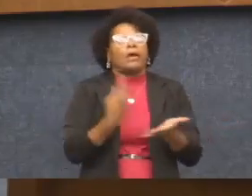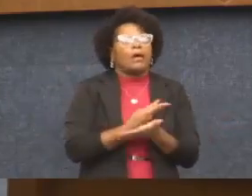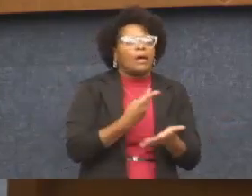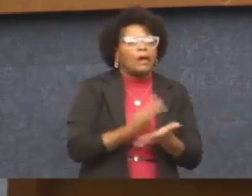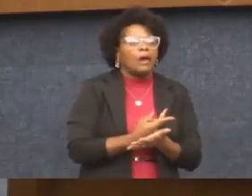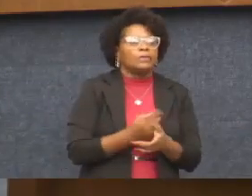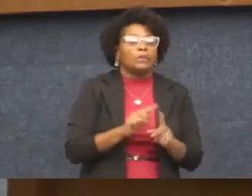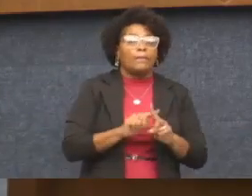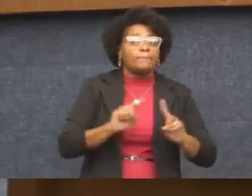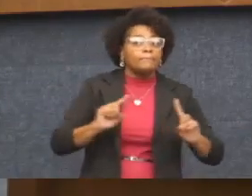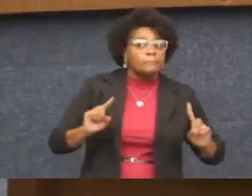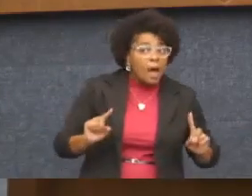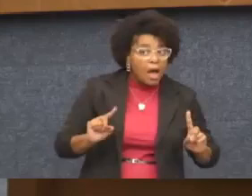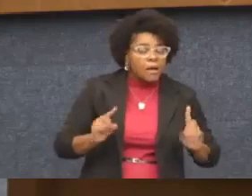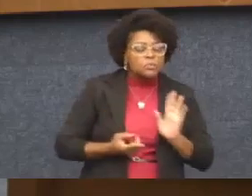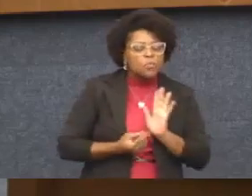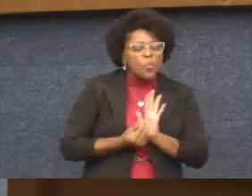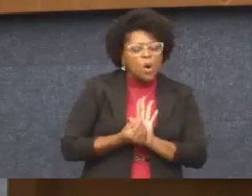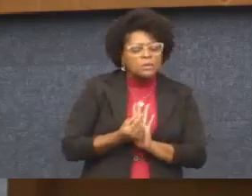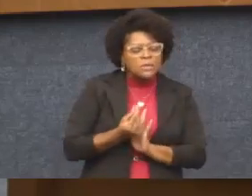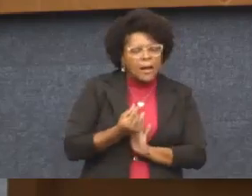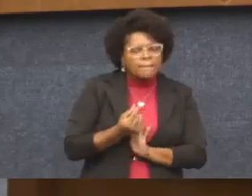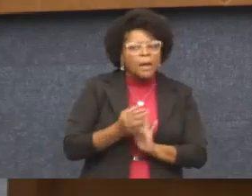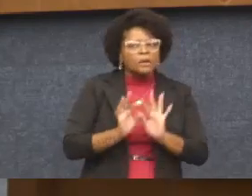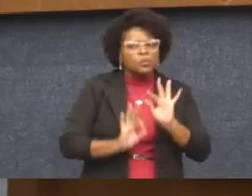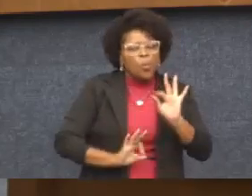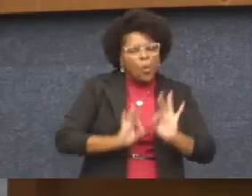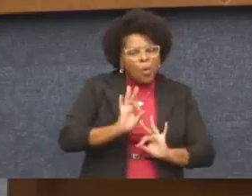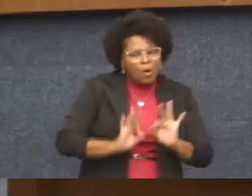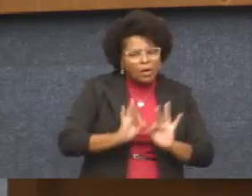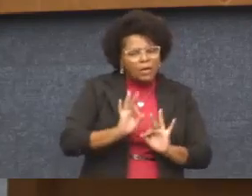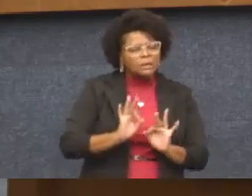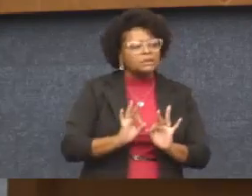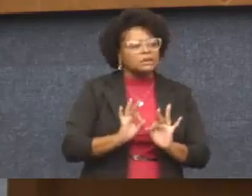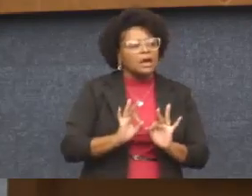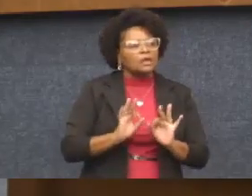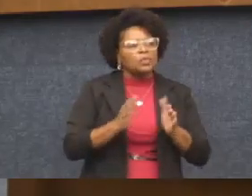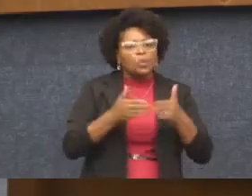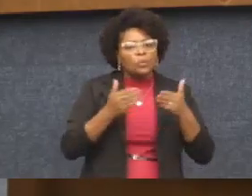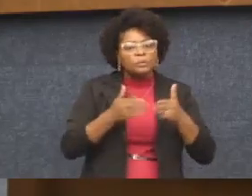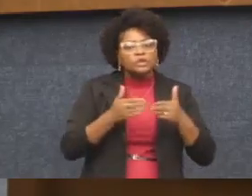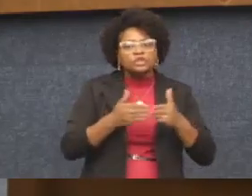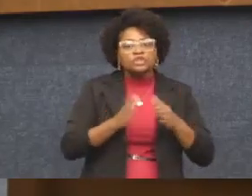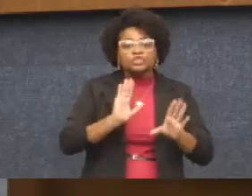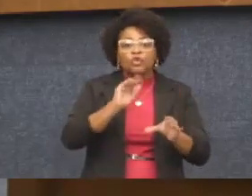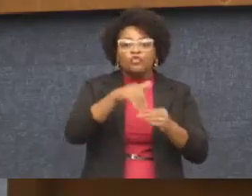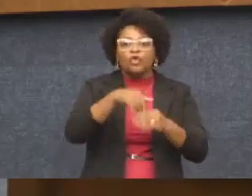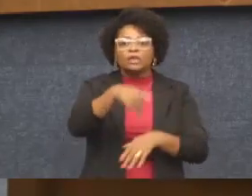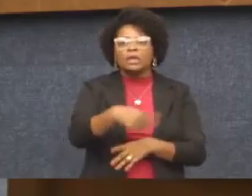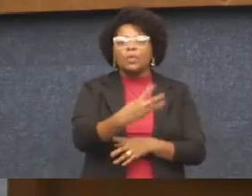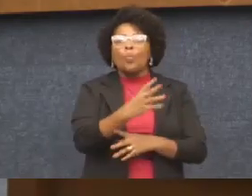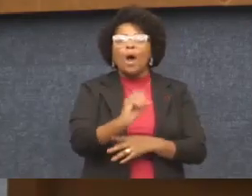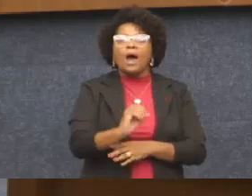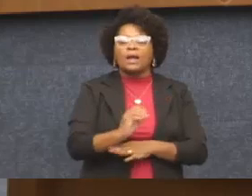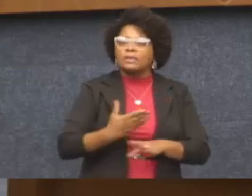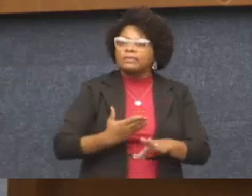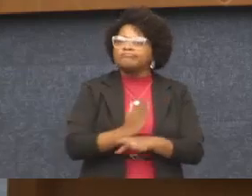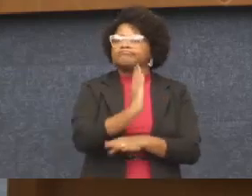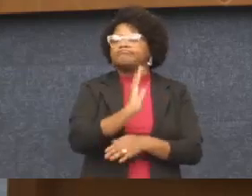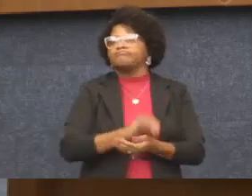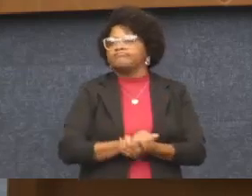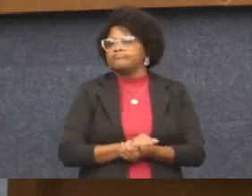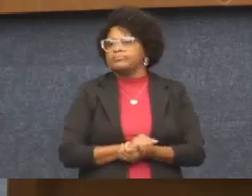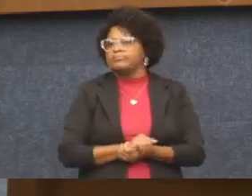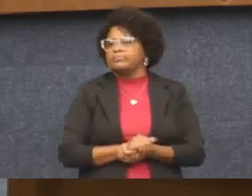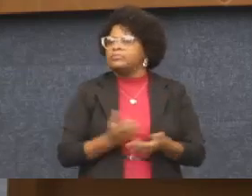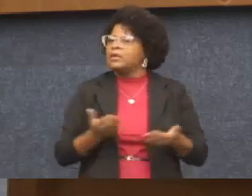mas na hora que manda um orçamento organizado, olha que manda o pedido, a Câmara vota com 40 vereadores a favor. Então, nós